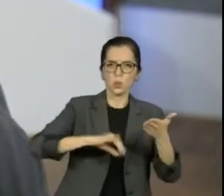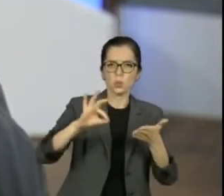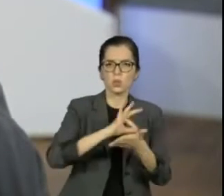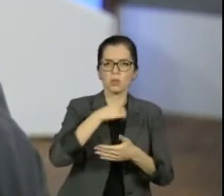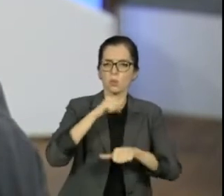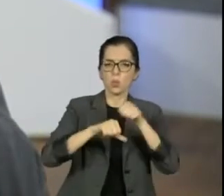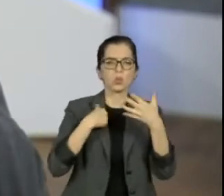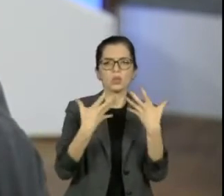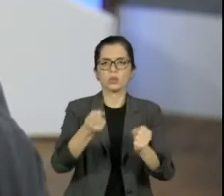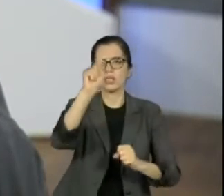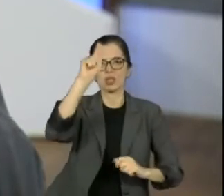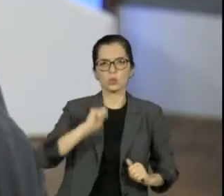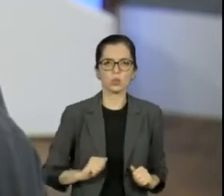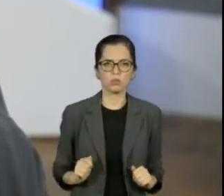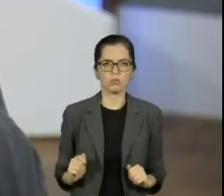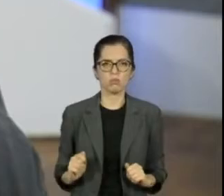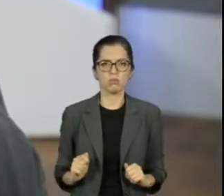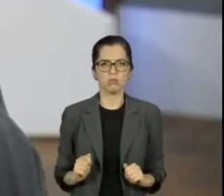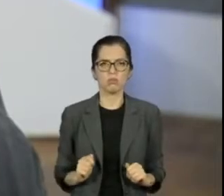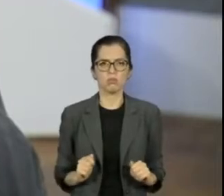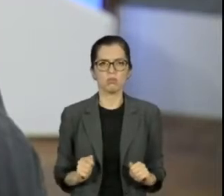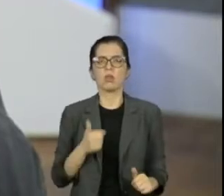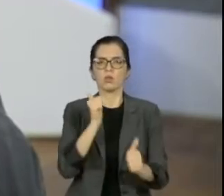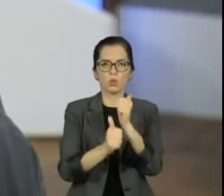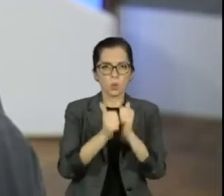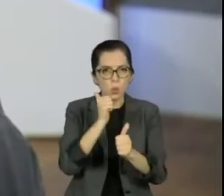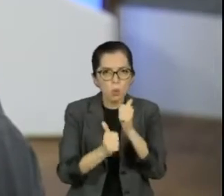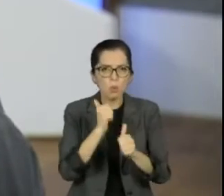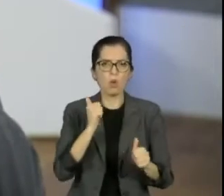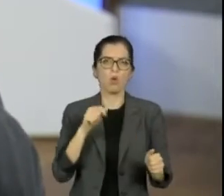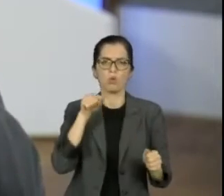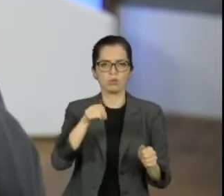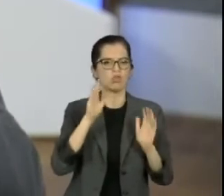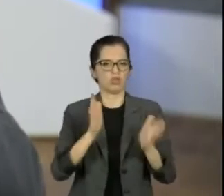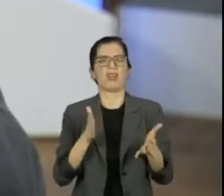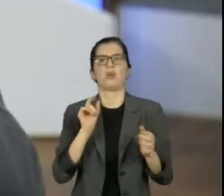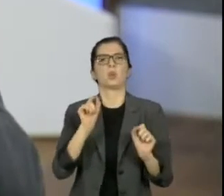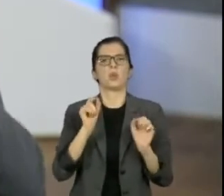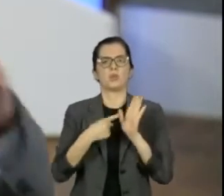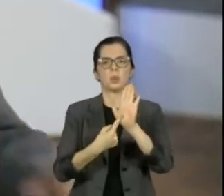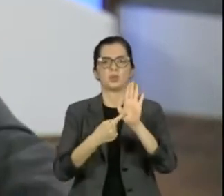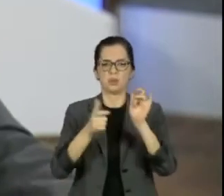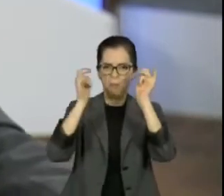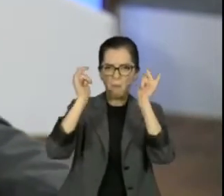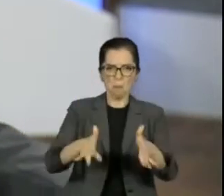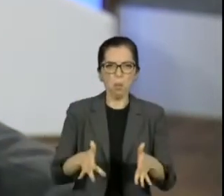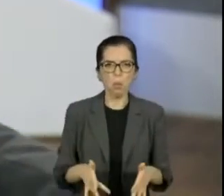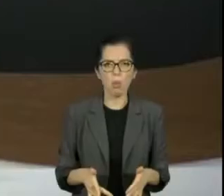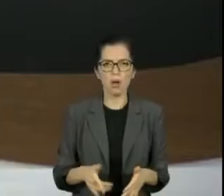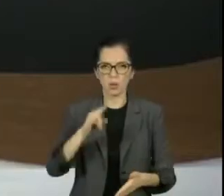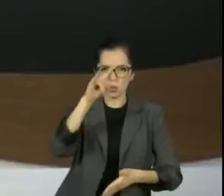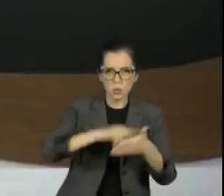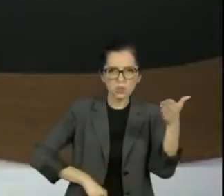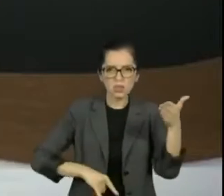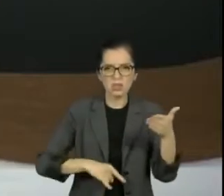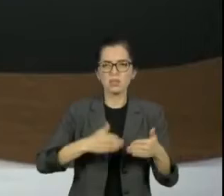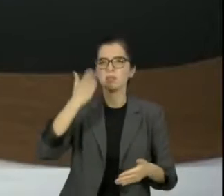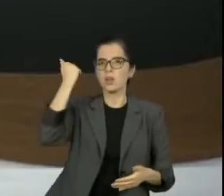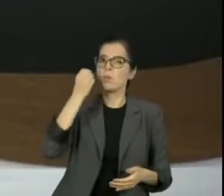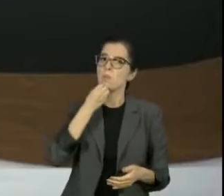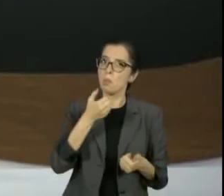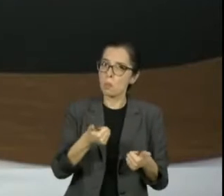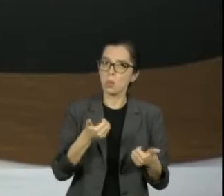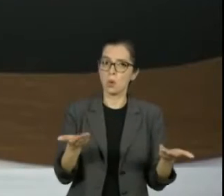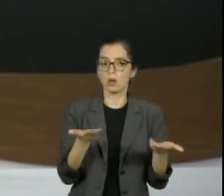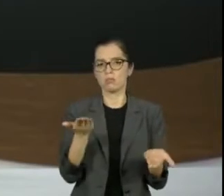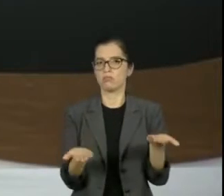larguei o futebol, já tem muito tempo, os contratos eram muito bons e relativamente equilibrados. Agora, o senhor acha que foi uma